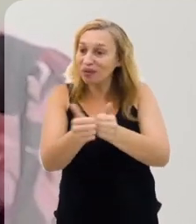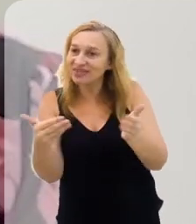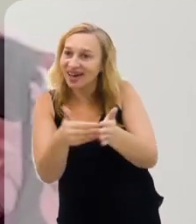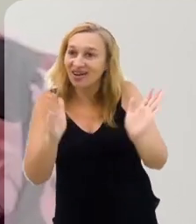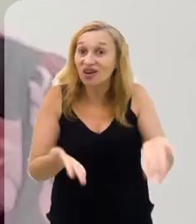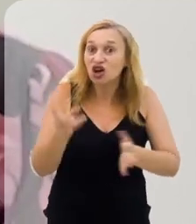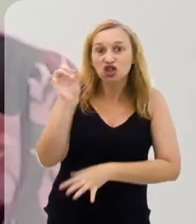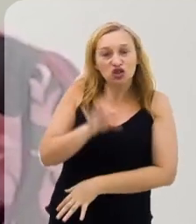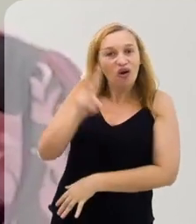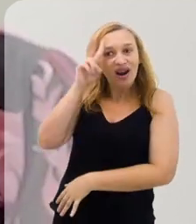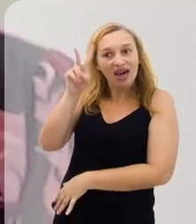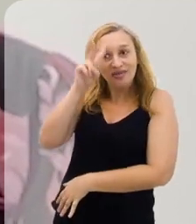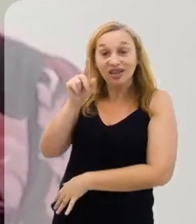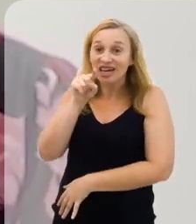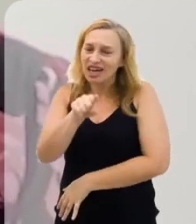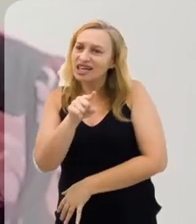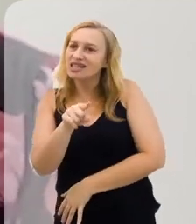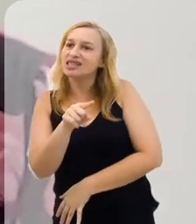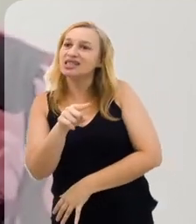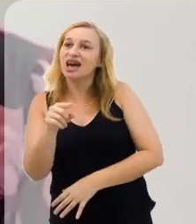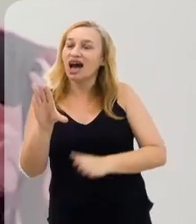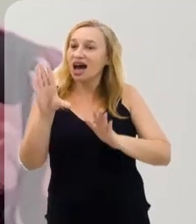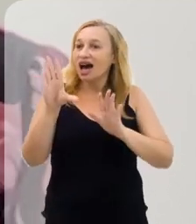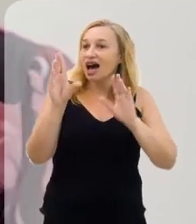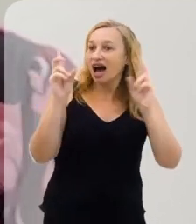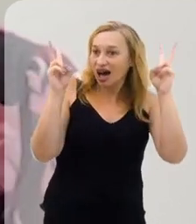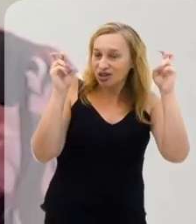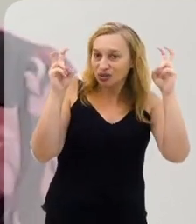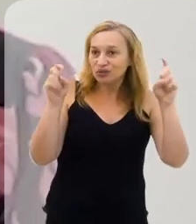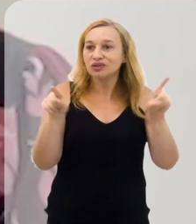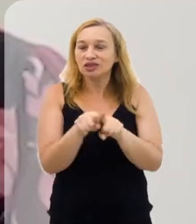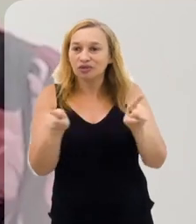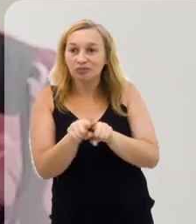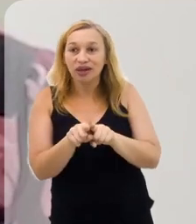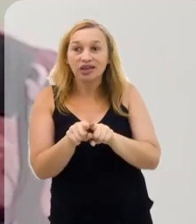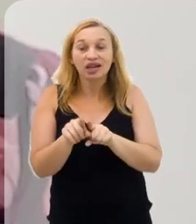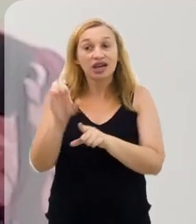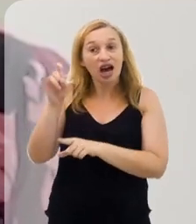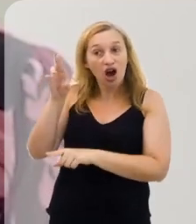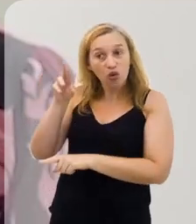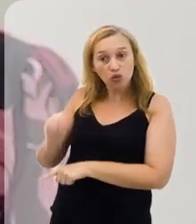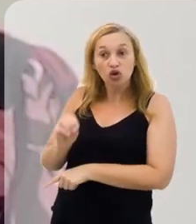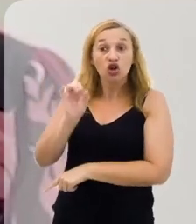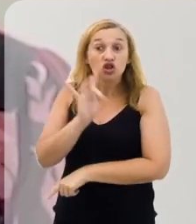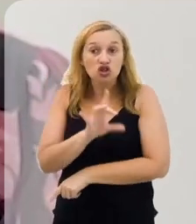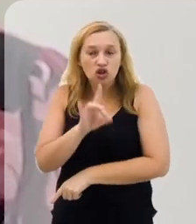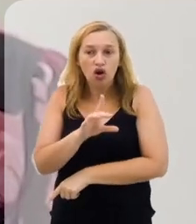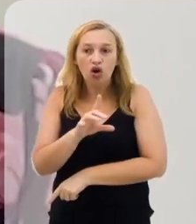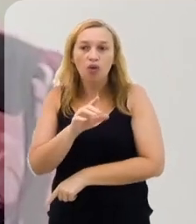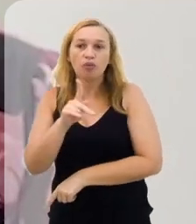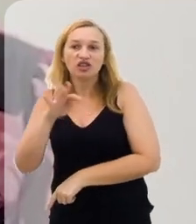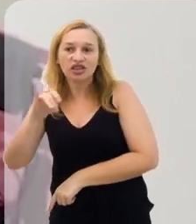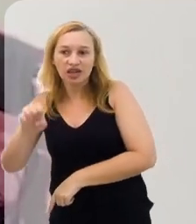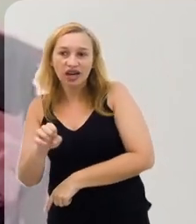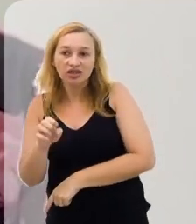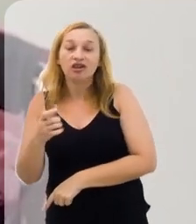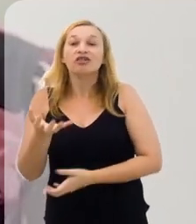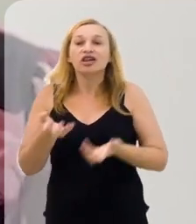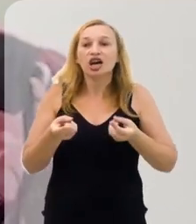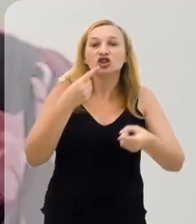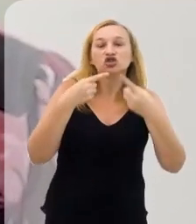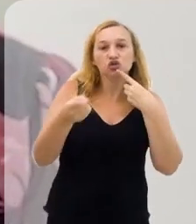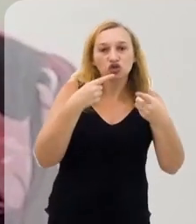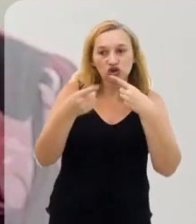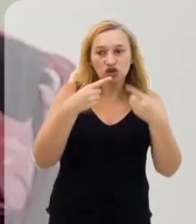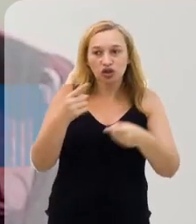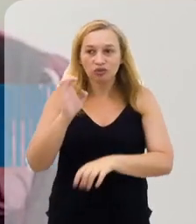obrigada, Cristiane, e obrigada a você que ficou com a gente até agora. Só lembrando que esse conteúdo também está disponível em formato de áudio. É